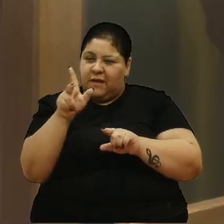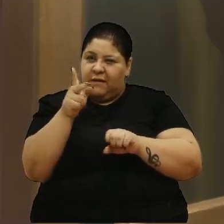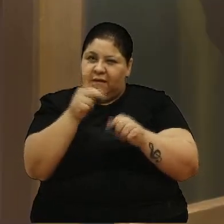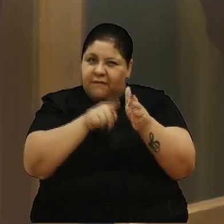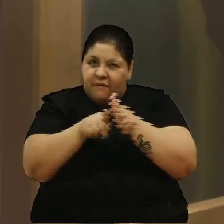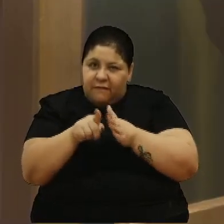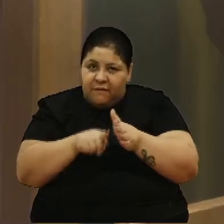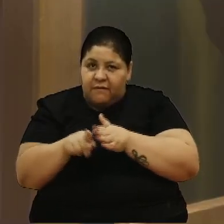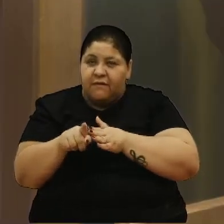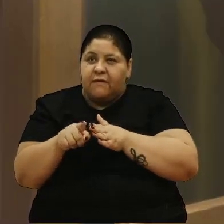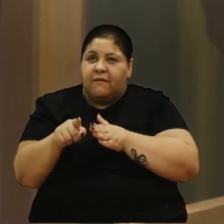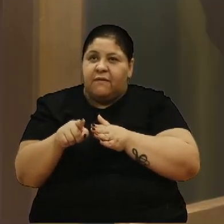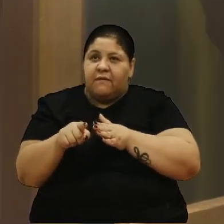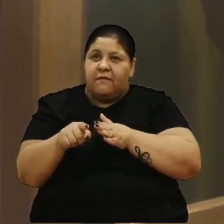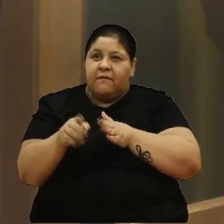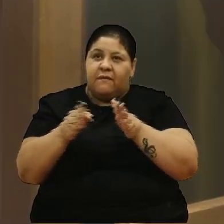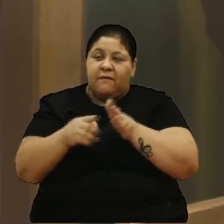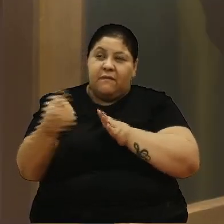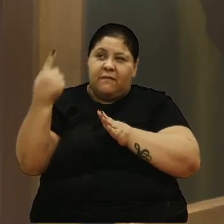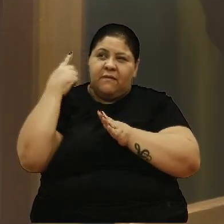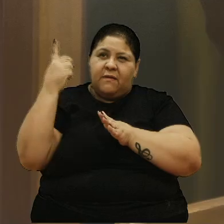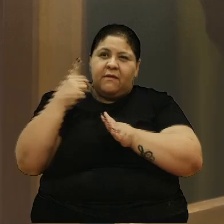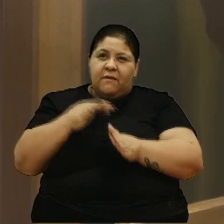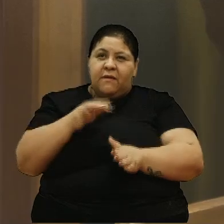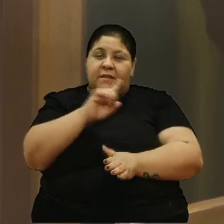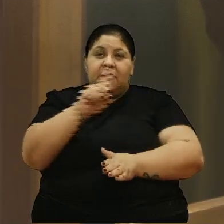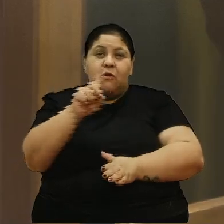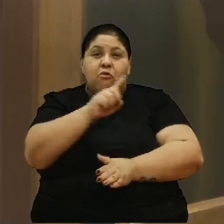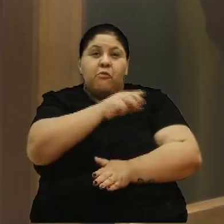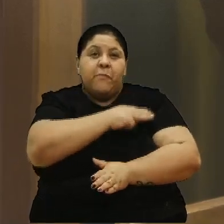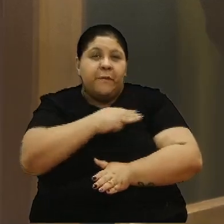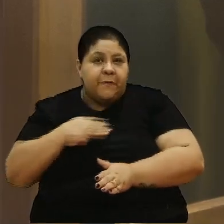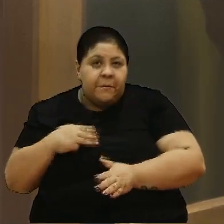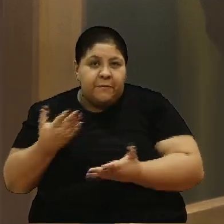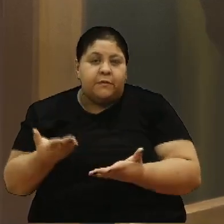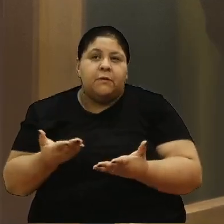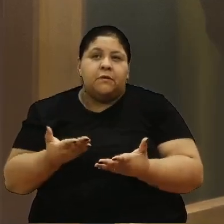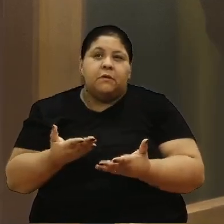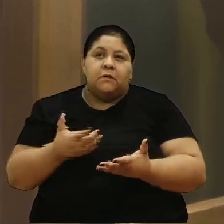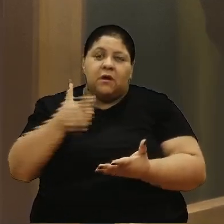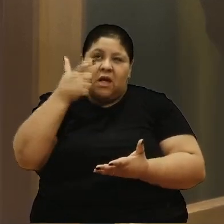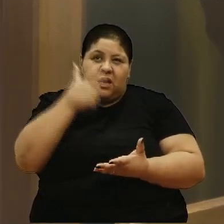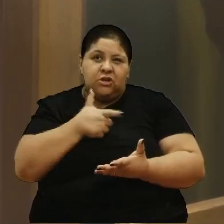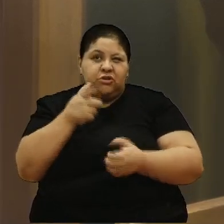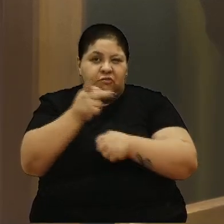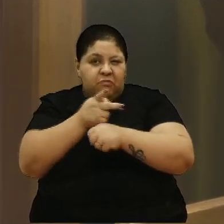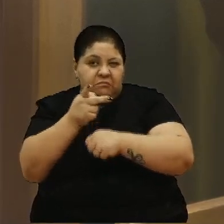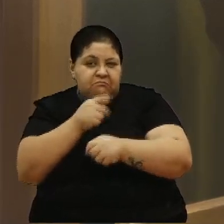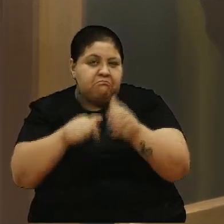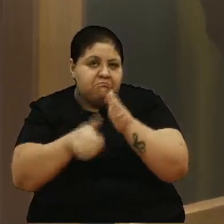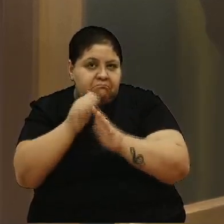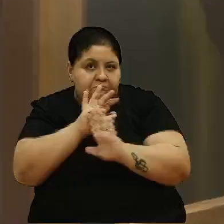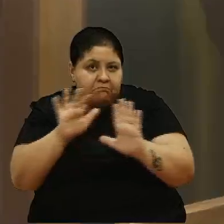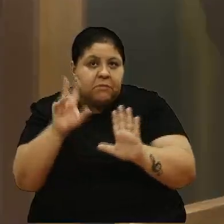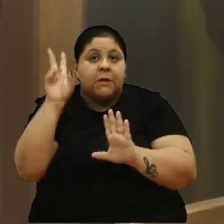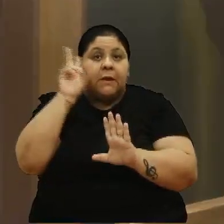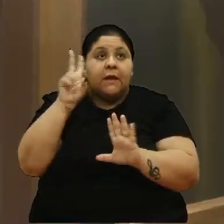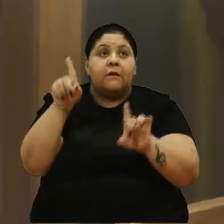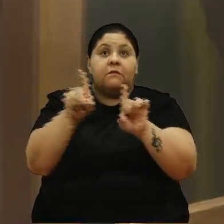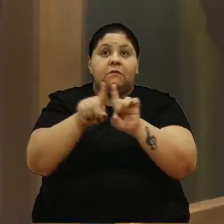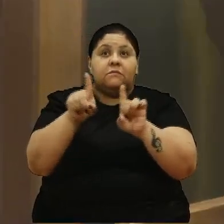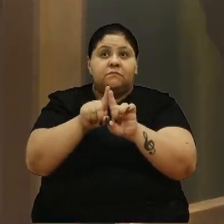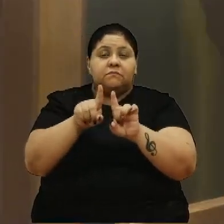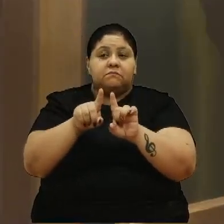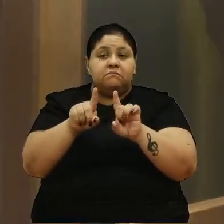diz respeito à época que ele era deputado federal ainda e não na condição de ministro, né? Talvez vão apurar e vão encontrar alguma coisa enquanto ministro. E lembrando também, a acusação